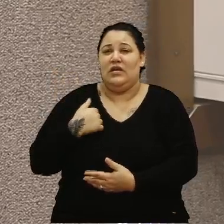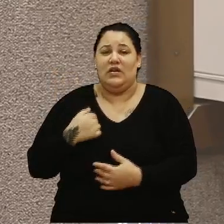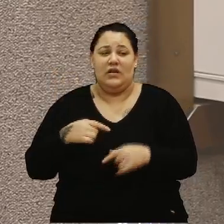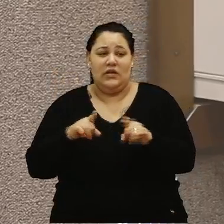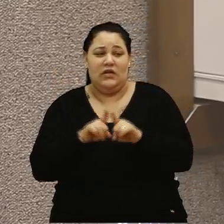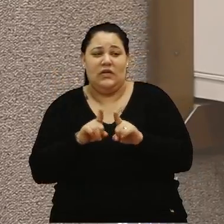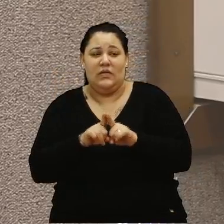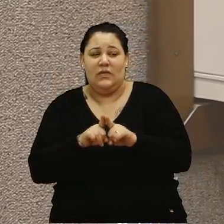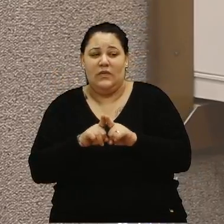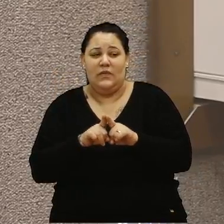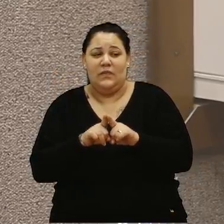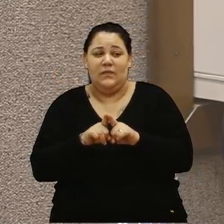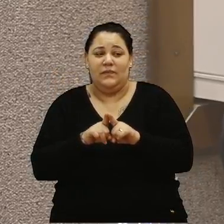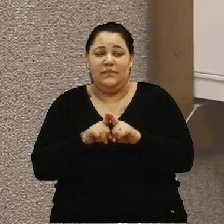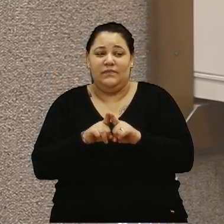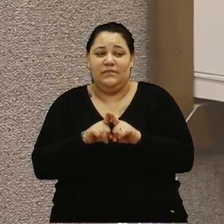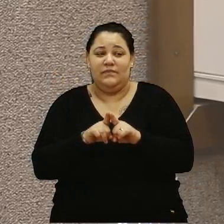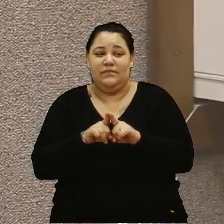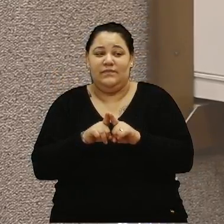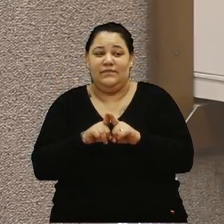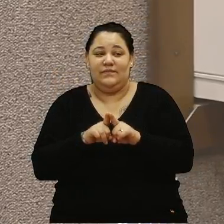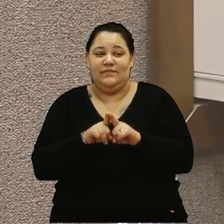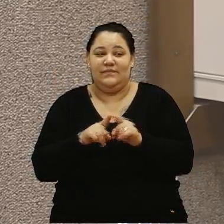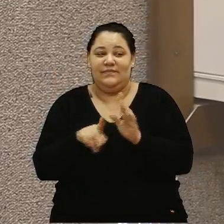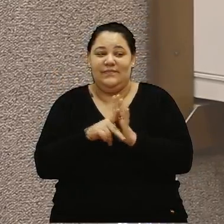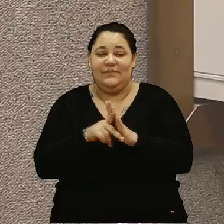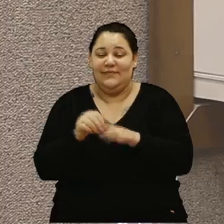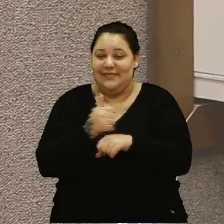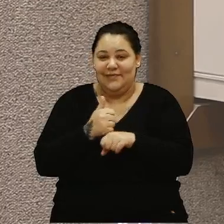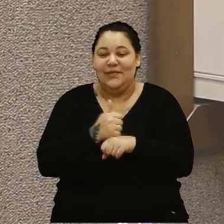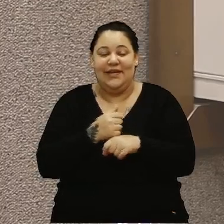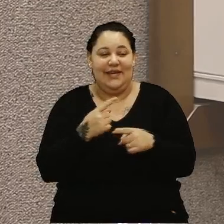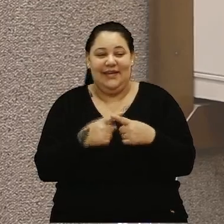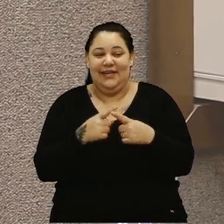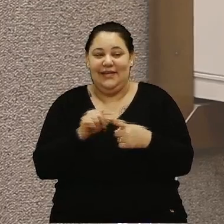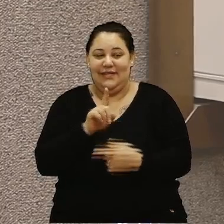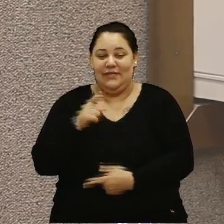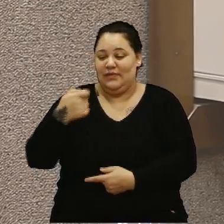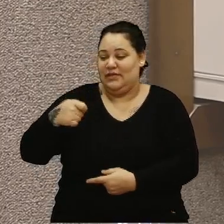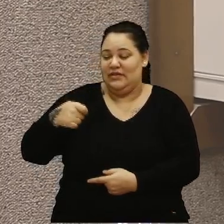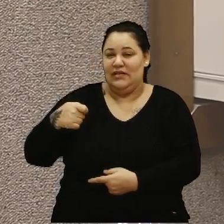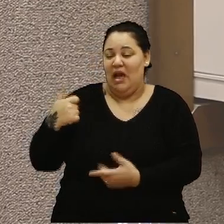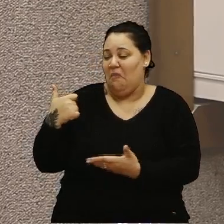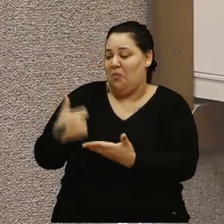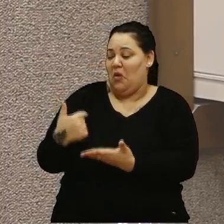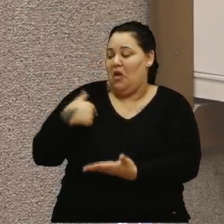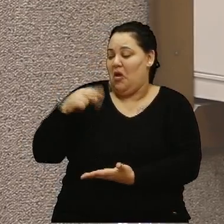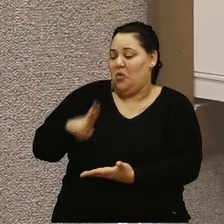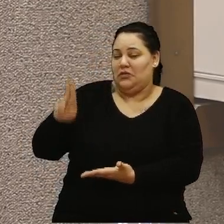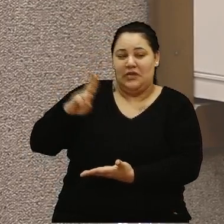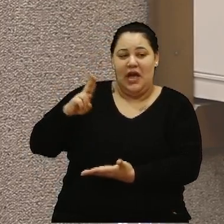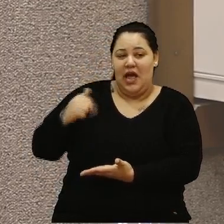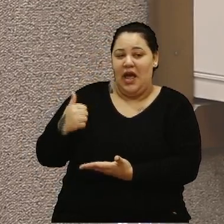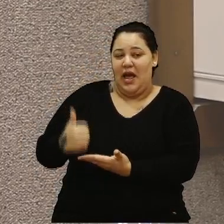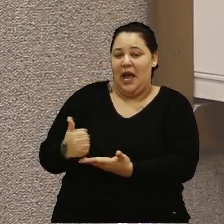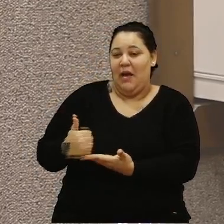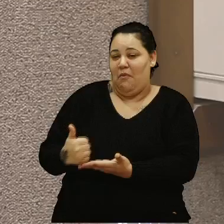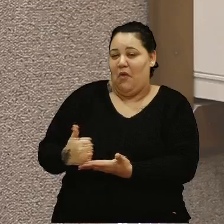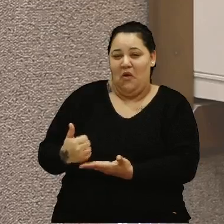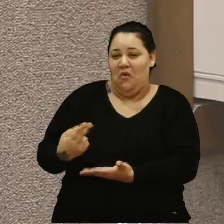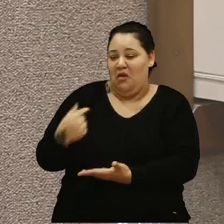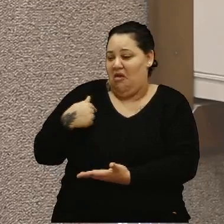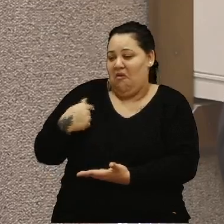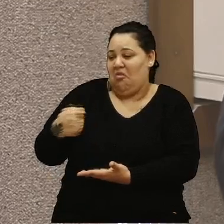suas próprias posições. Não precisa me usar de escada, vereadora. Não precisa me usar de escada.